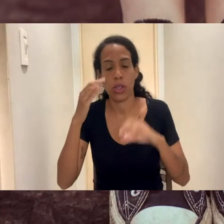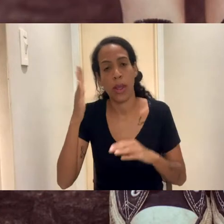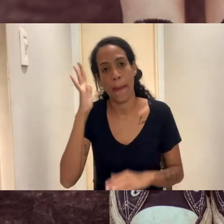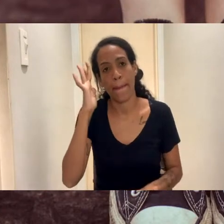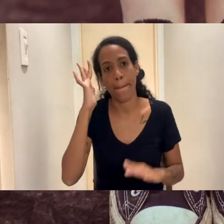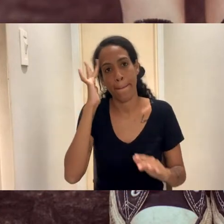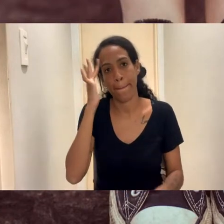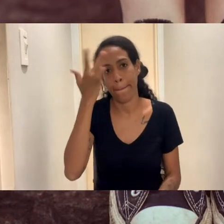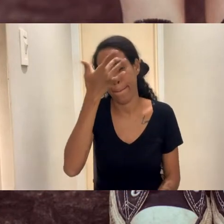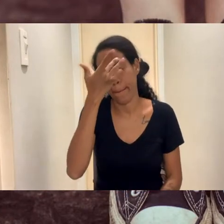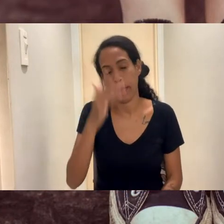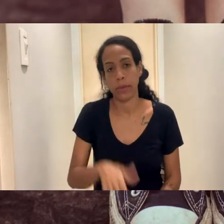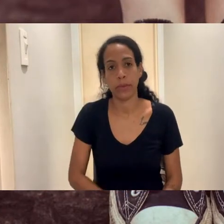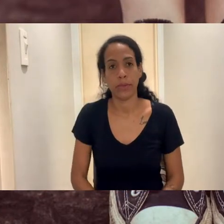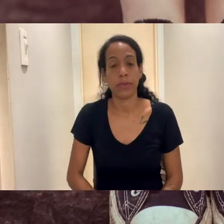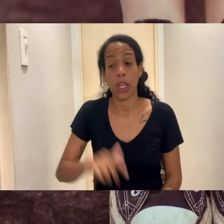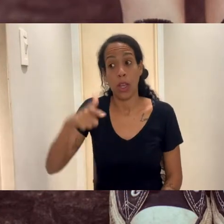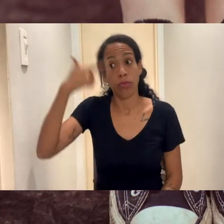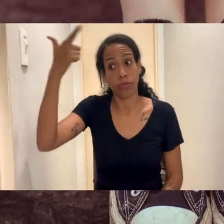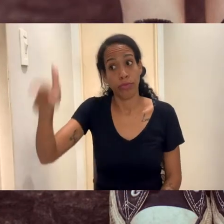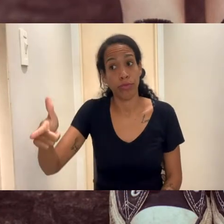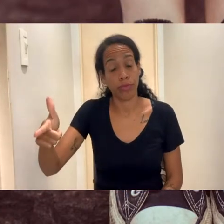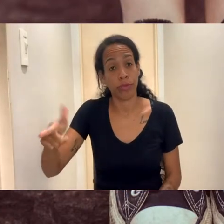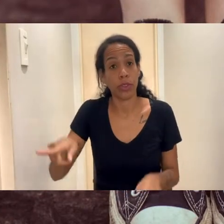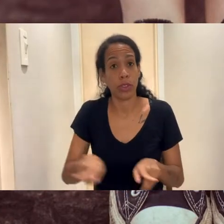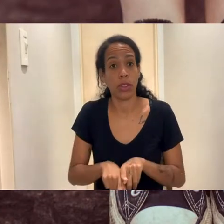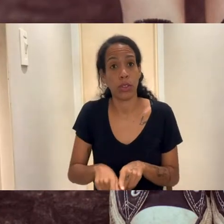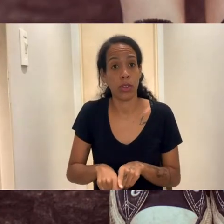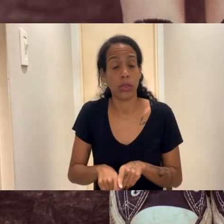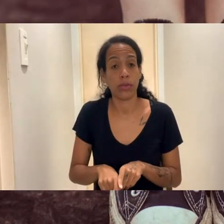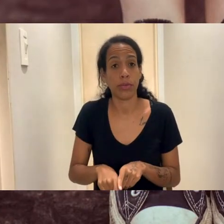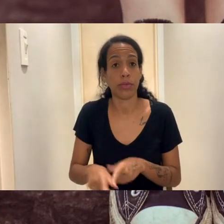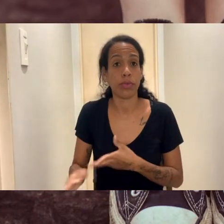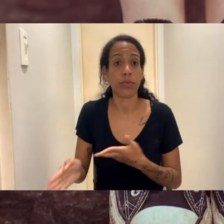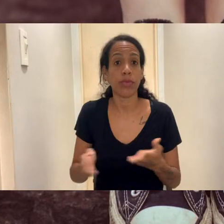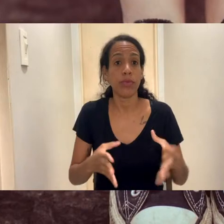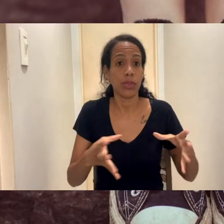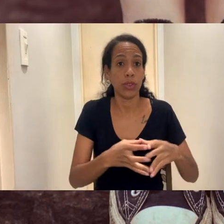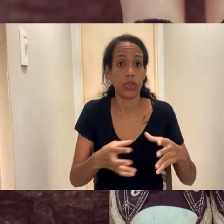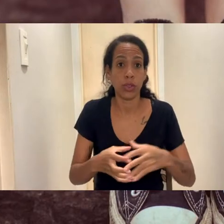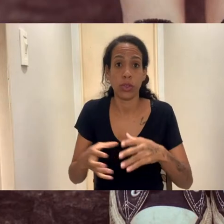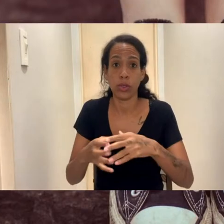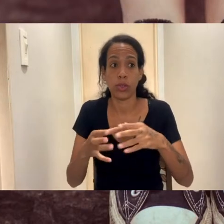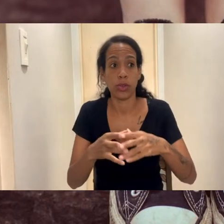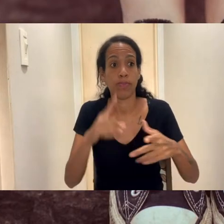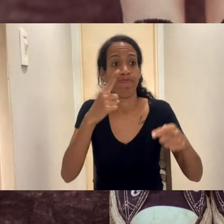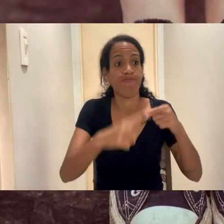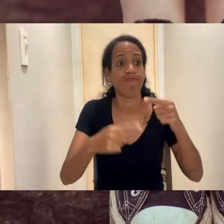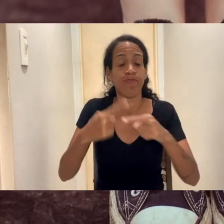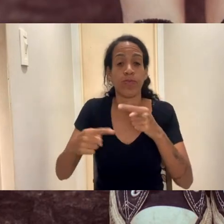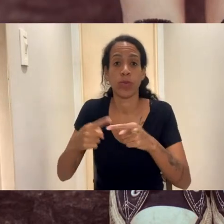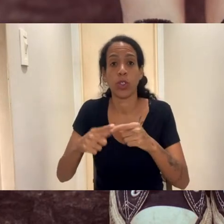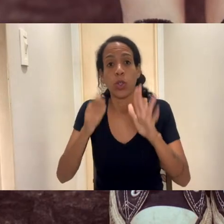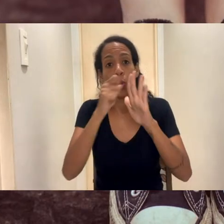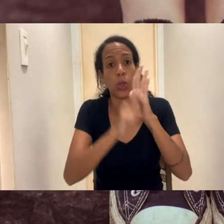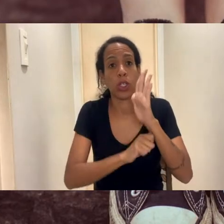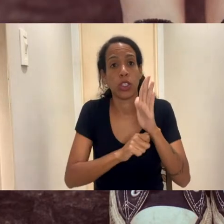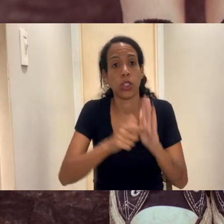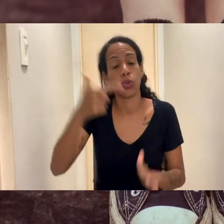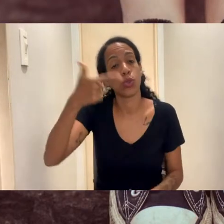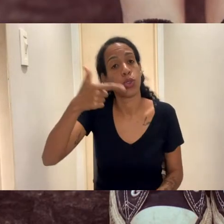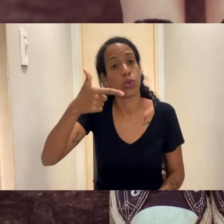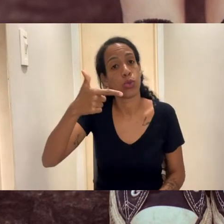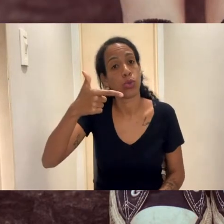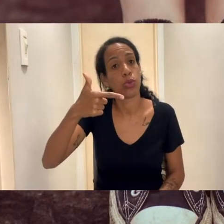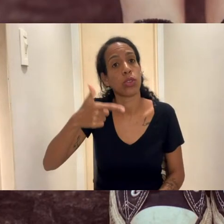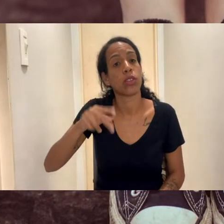Psicologia. Posteriormente, a resolução traz um conjunto de vedações, né, no artigo 2º,